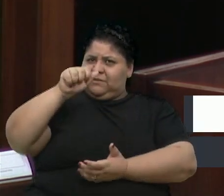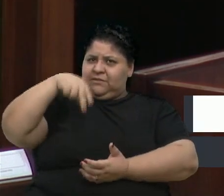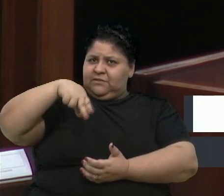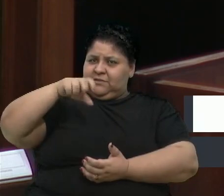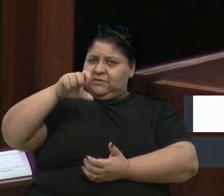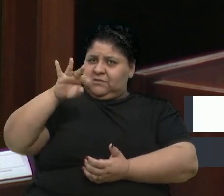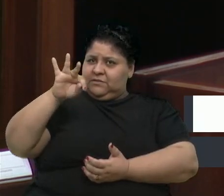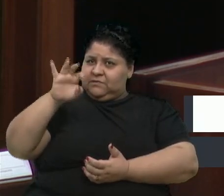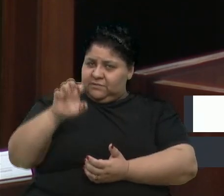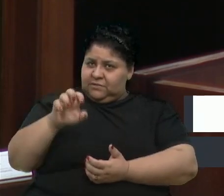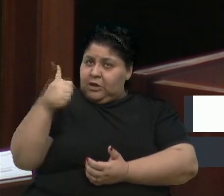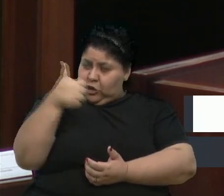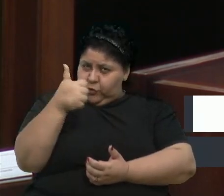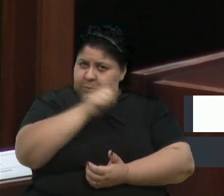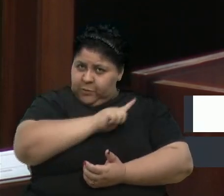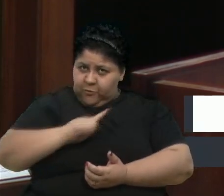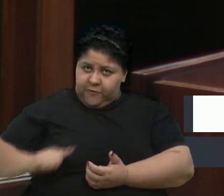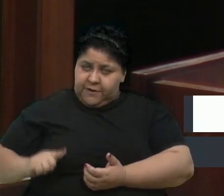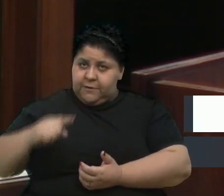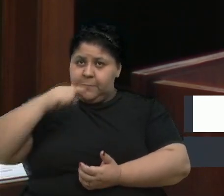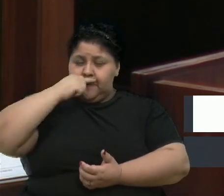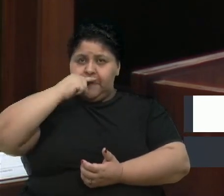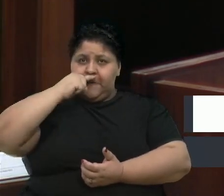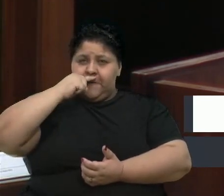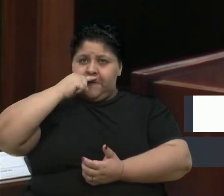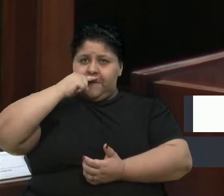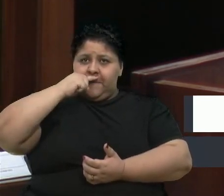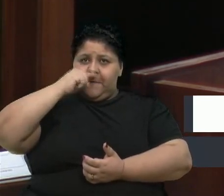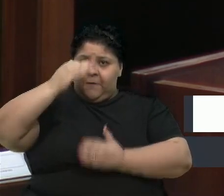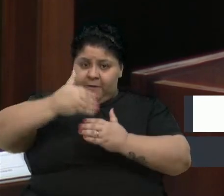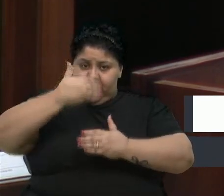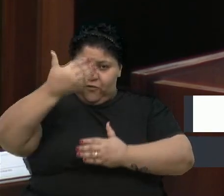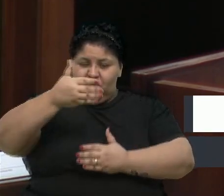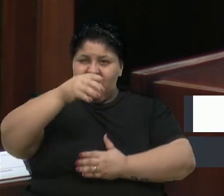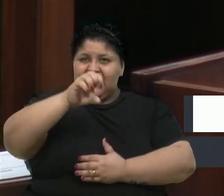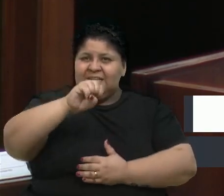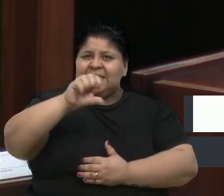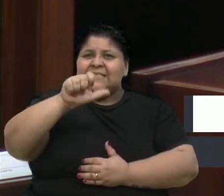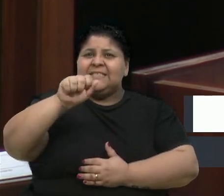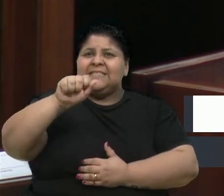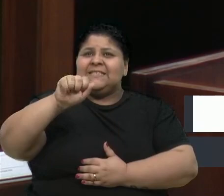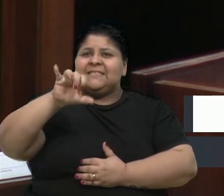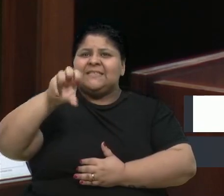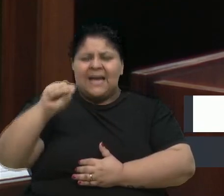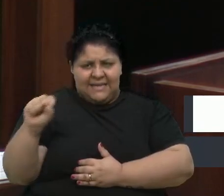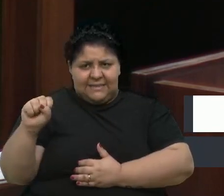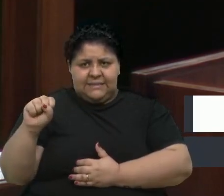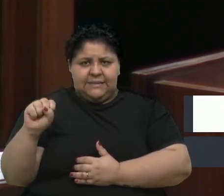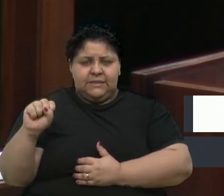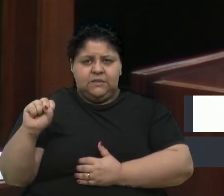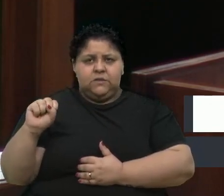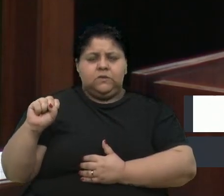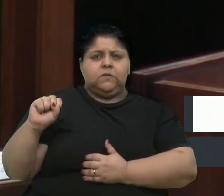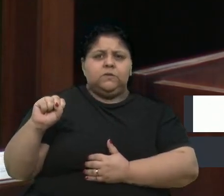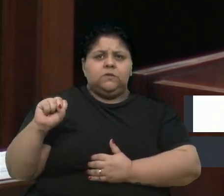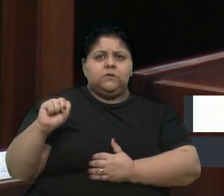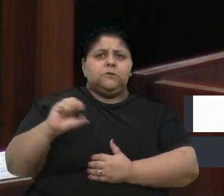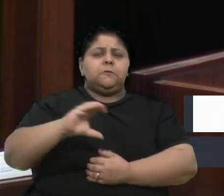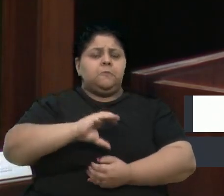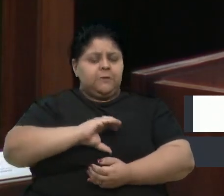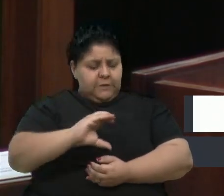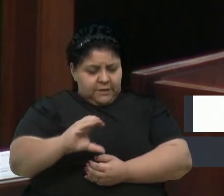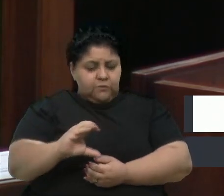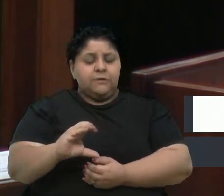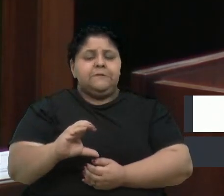do primeiro governo Sartori, que ficou à frente da SAIS, né? Isso aí, coordenadora, né,